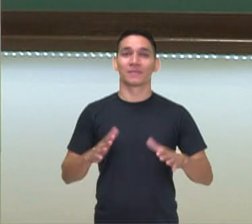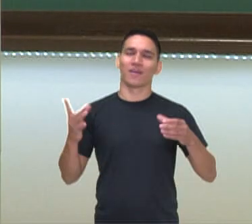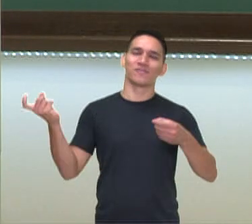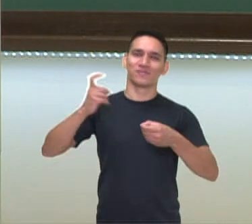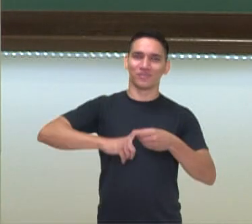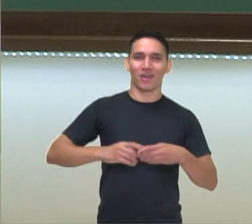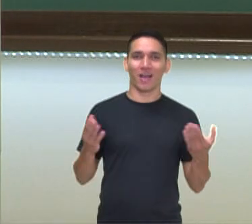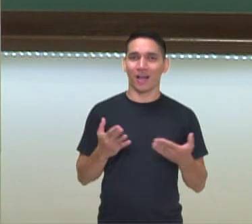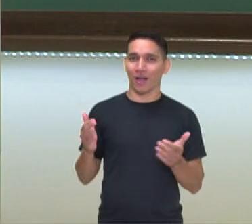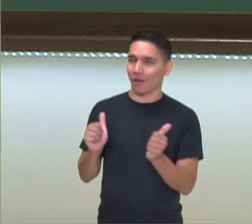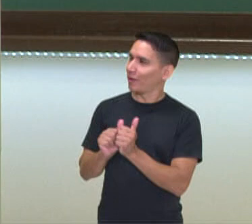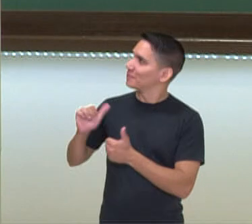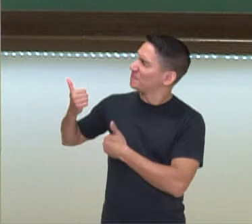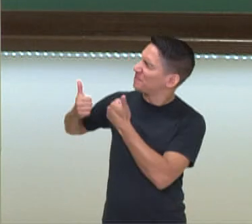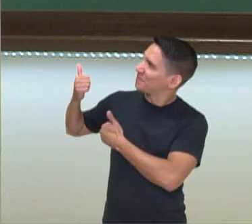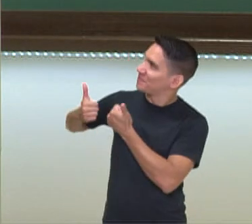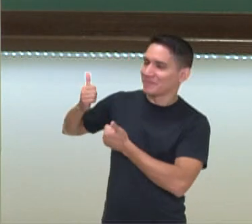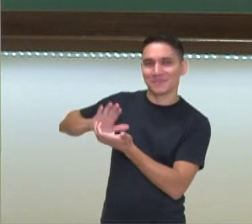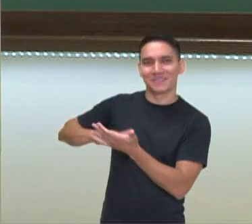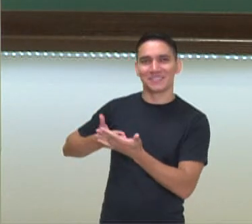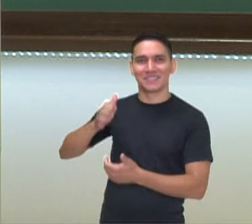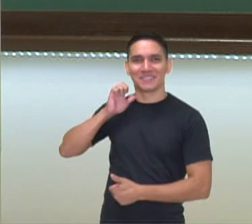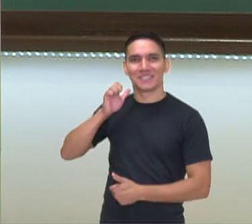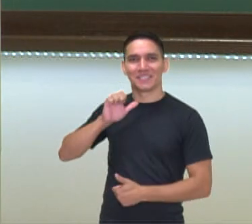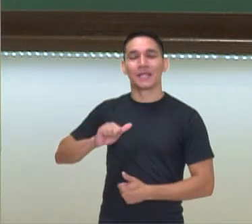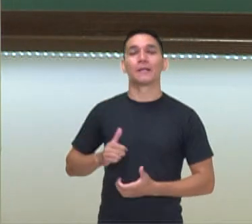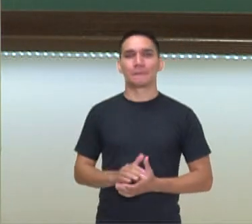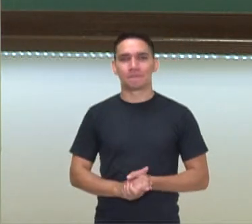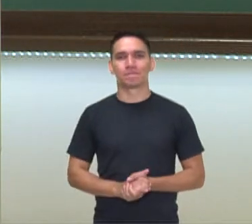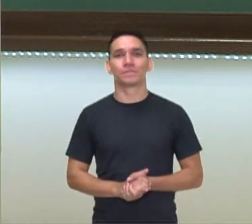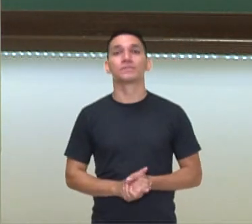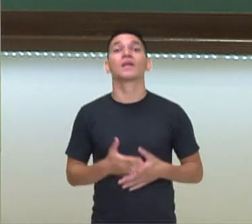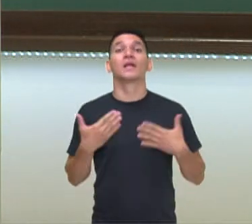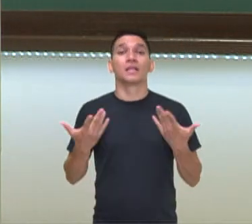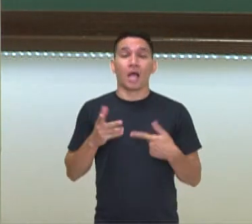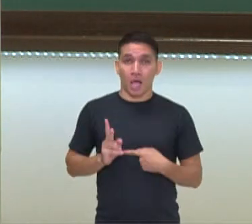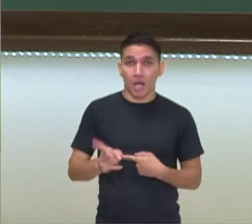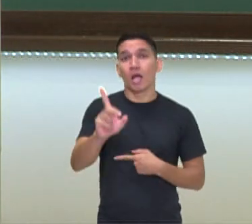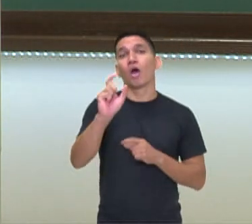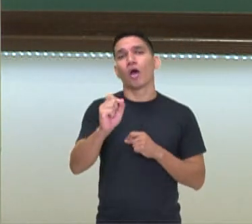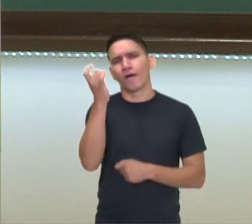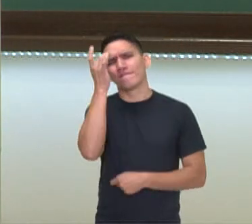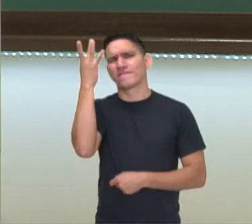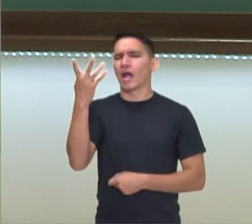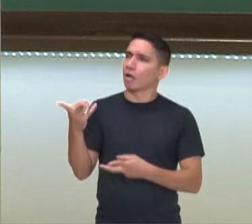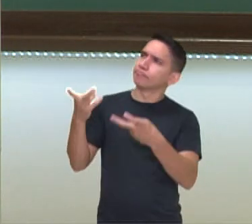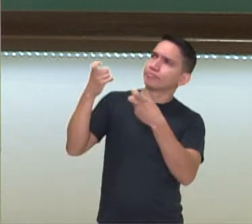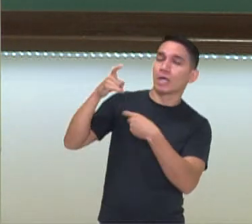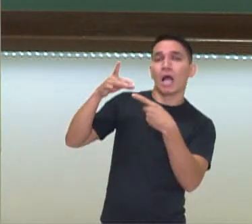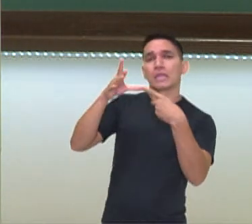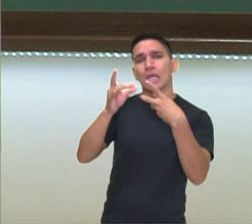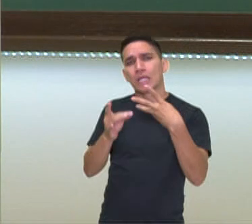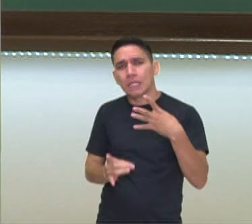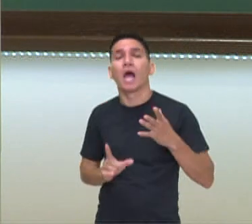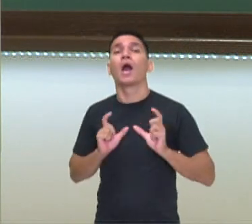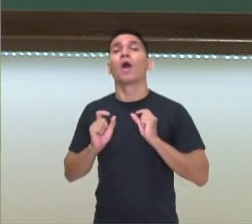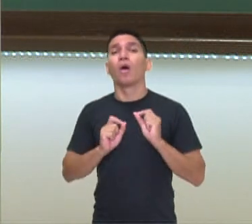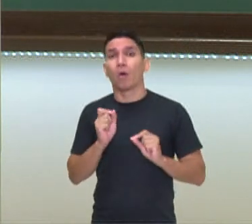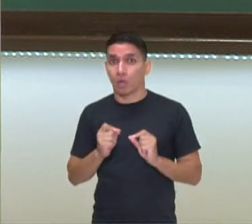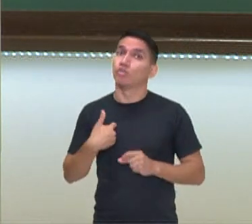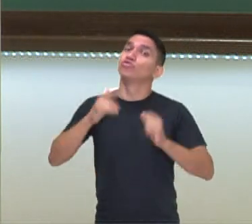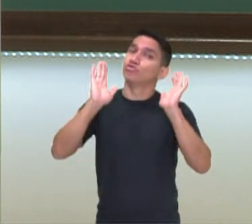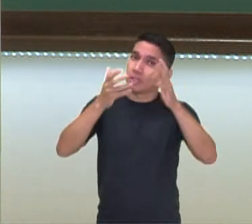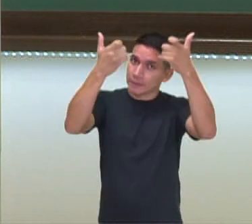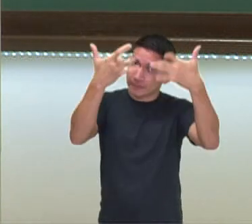Estamos de volta aqui com o Ezion. Oi, Ezion, nosso intérprete de hoje. Então é fácil você pegar isso aqui dentro de tudo que eu já falei, e olha que eu